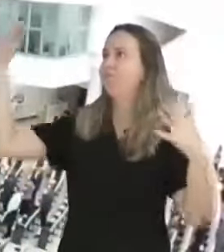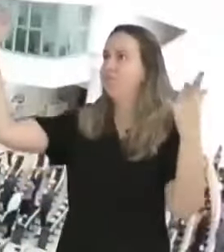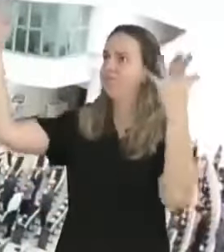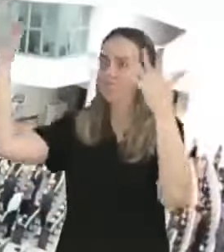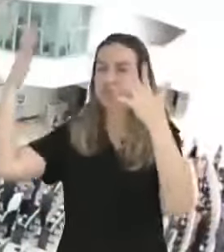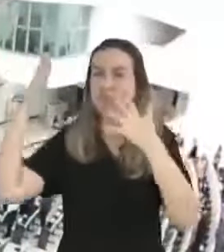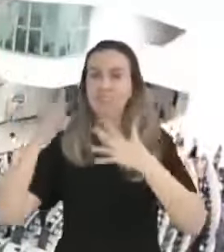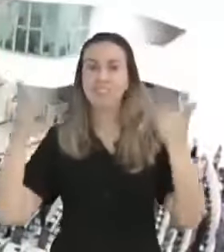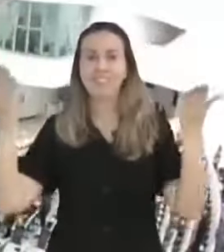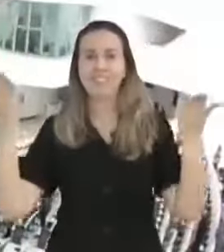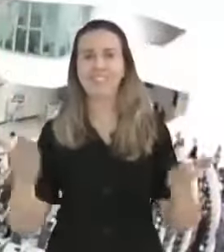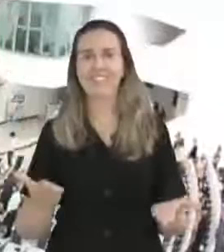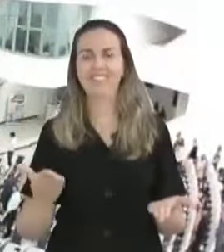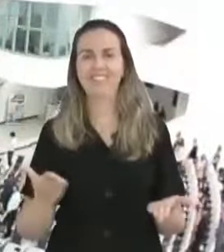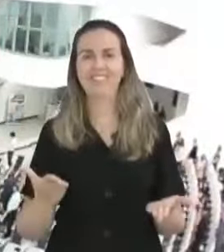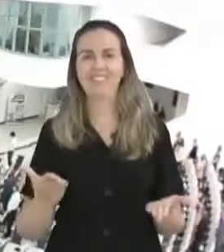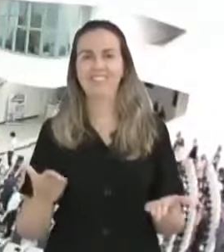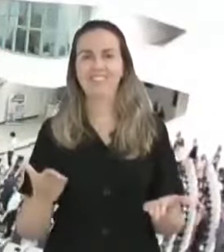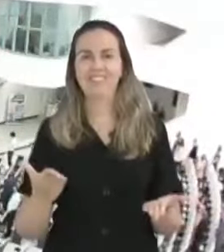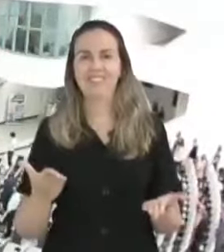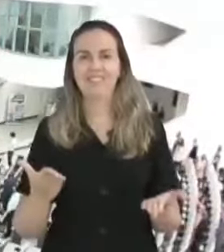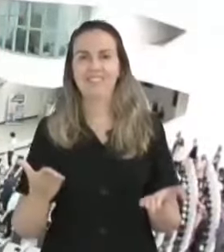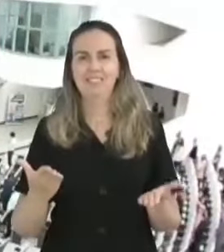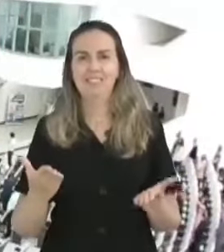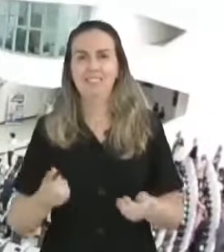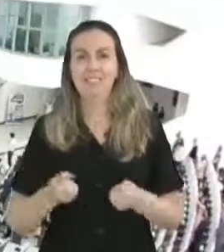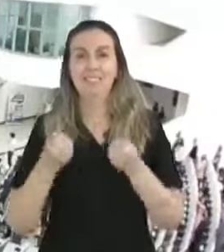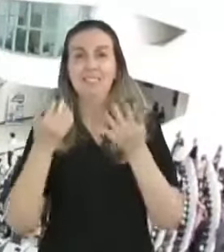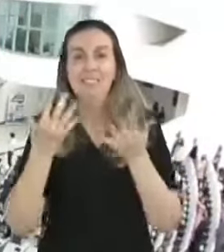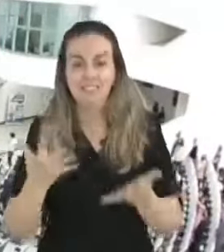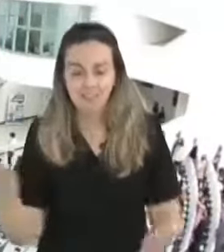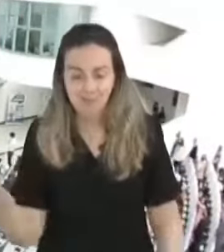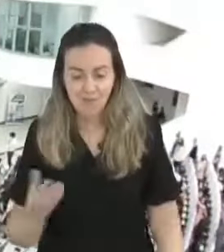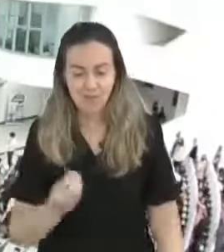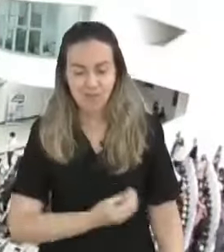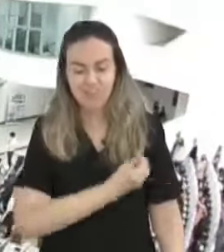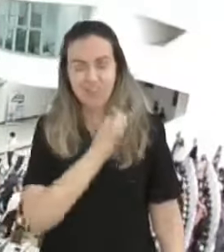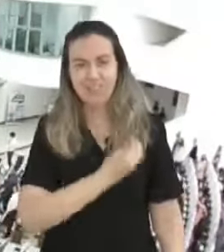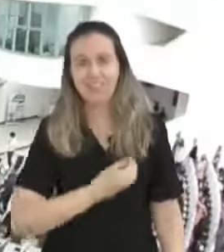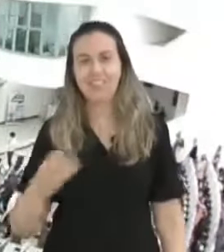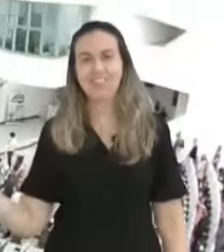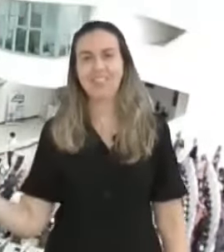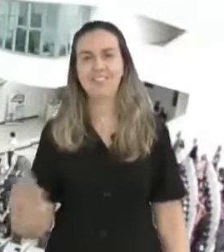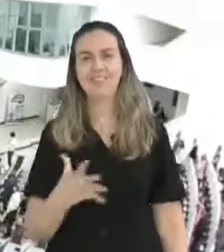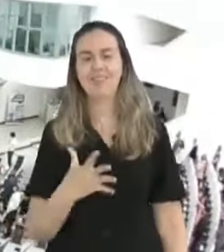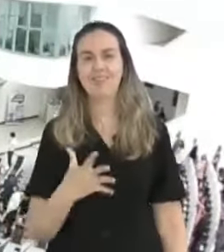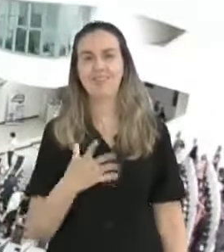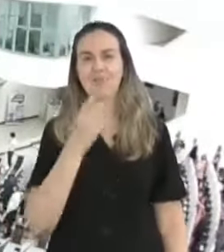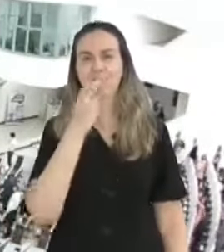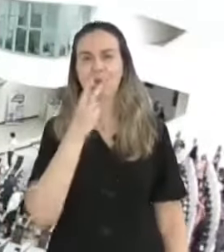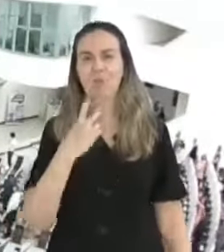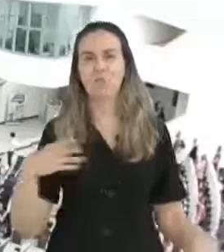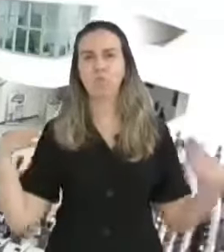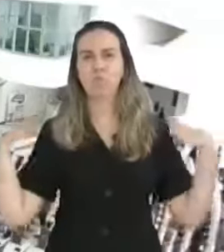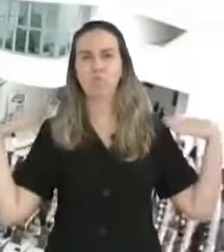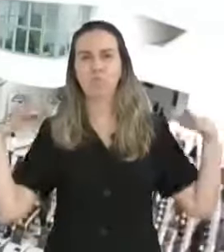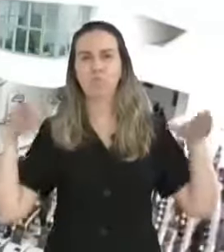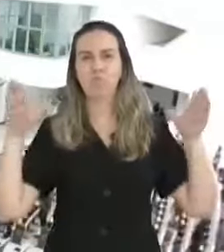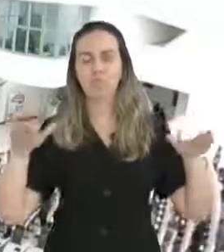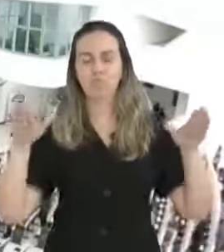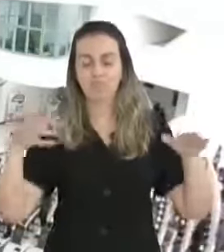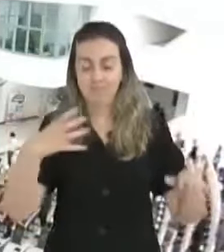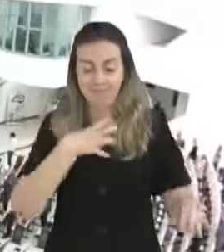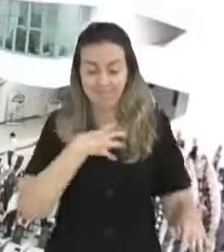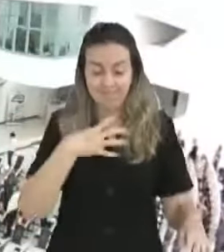novas línguas agora. Abre a boca, recebe o renovo de Deus agora. Crente batizado com o Espírito